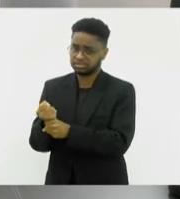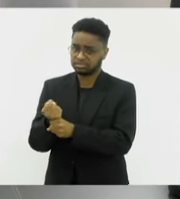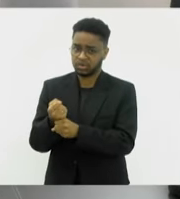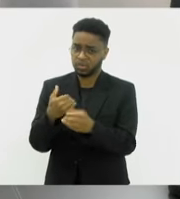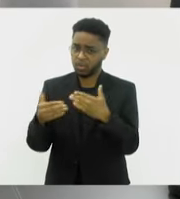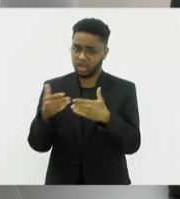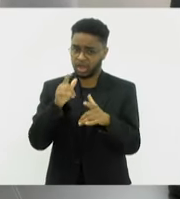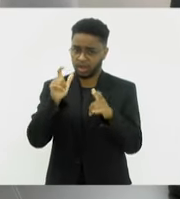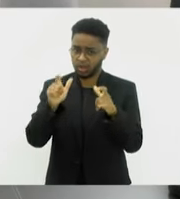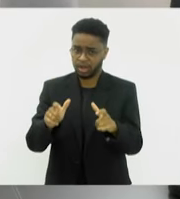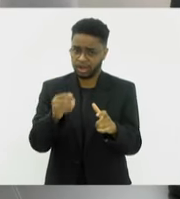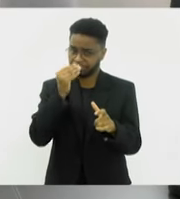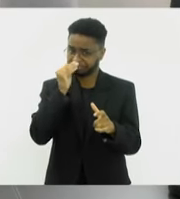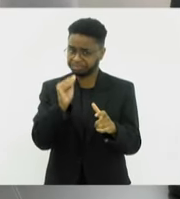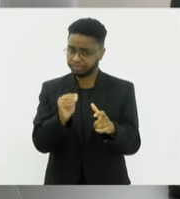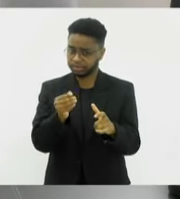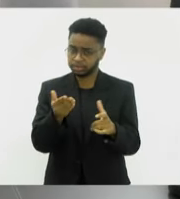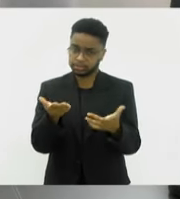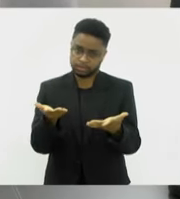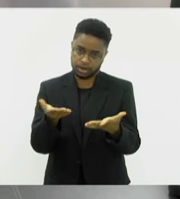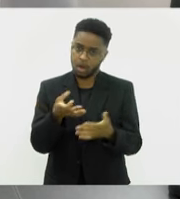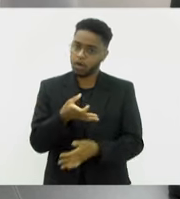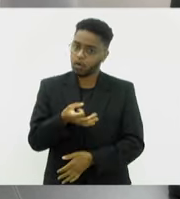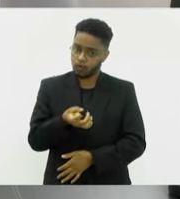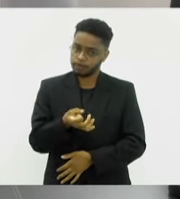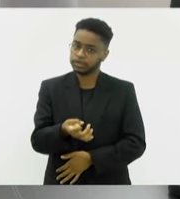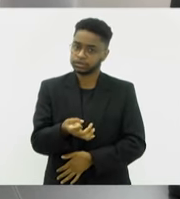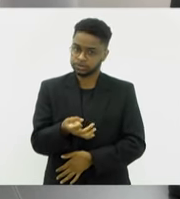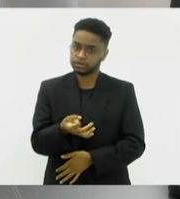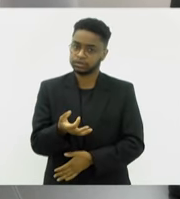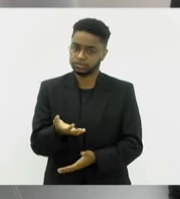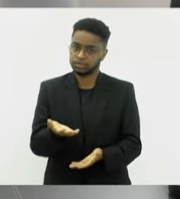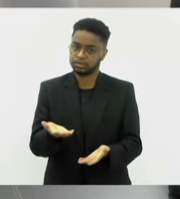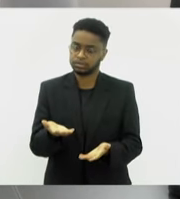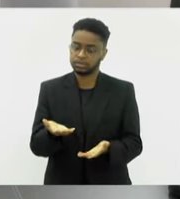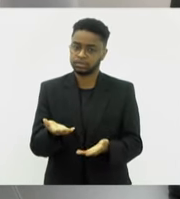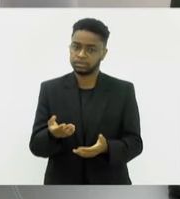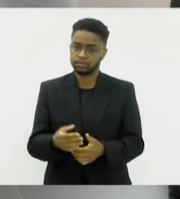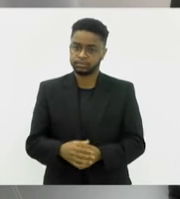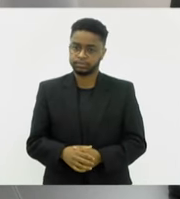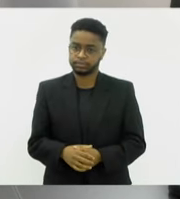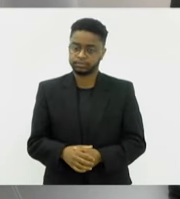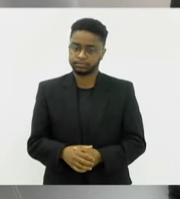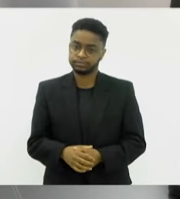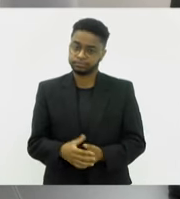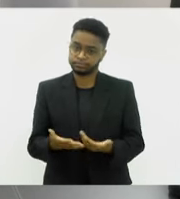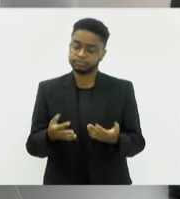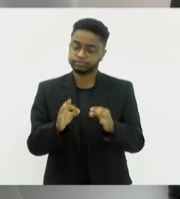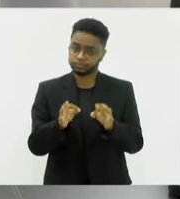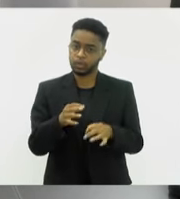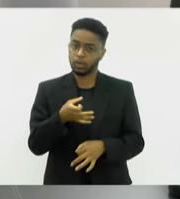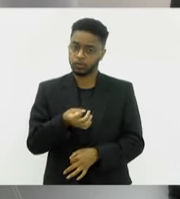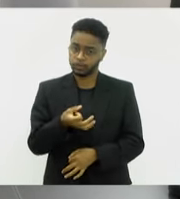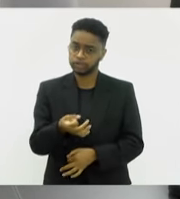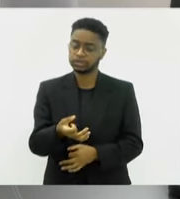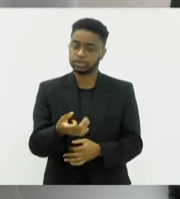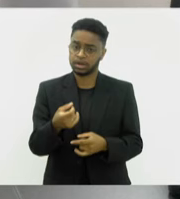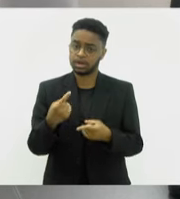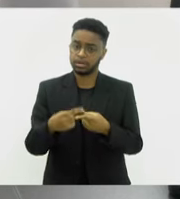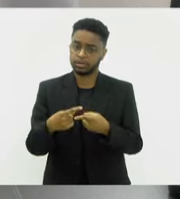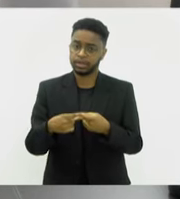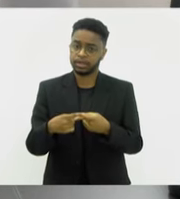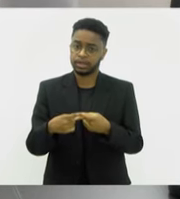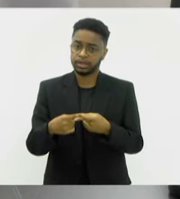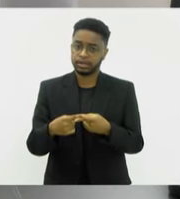entender, é uma covardia com o erário. Pois é, uma covardia com asfalto, esse tipo de